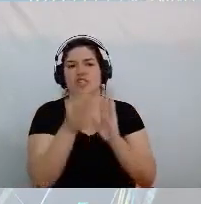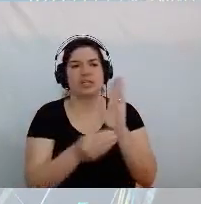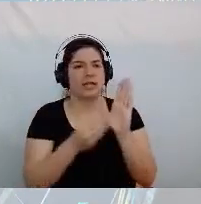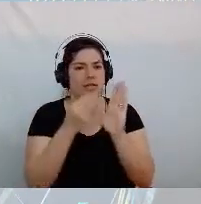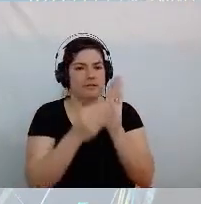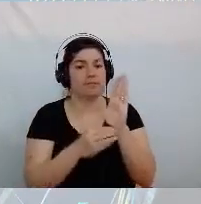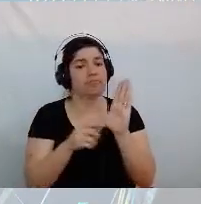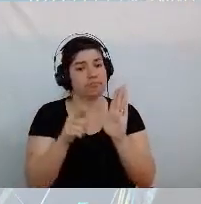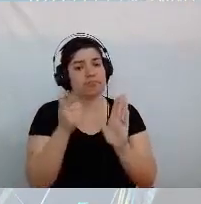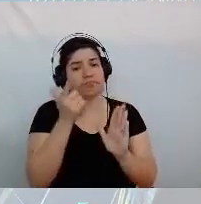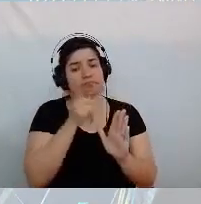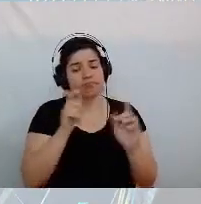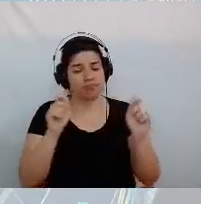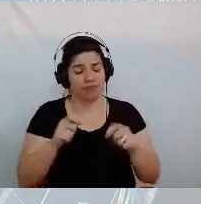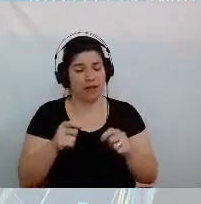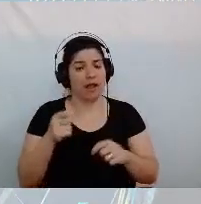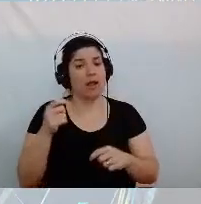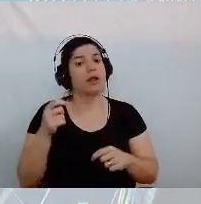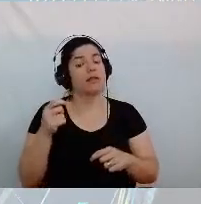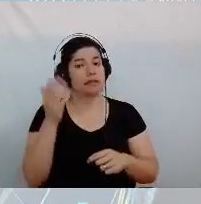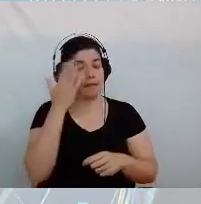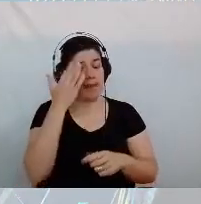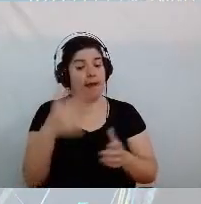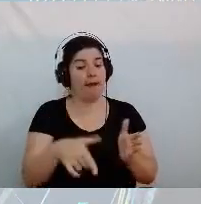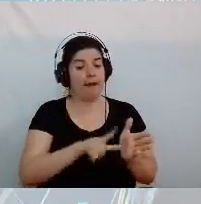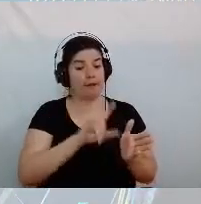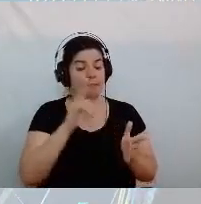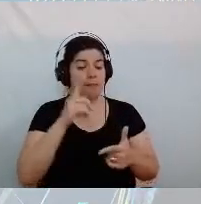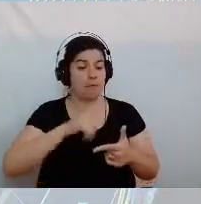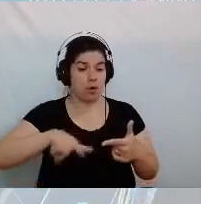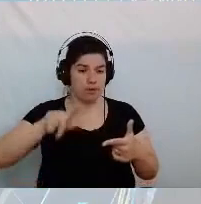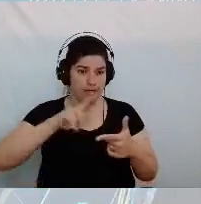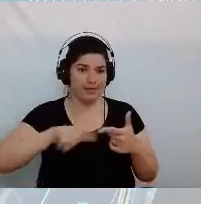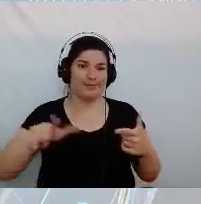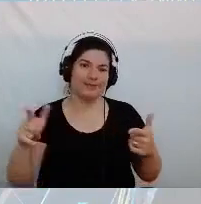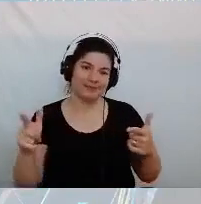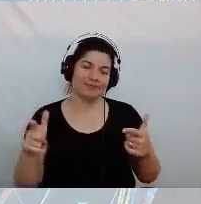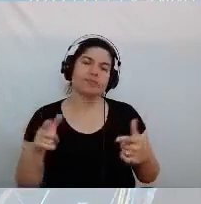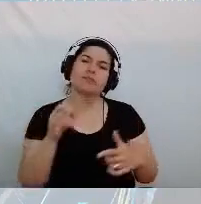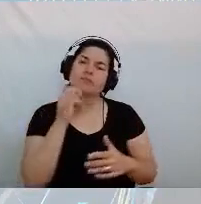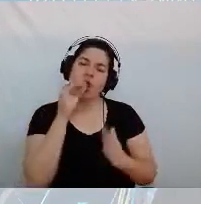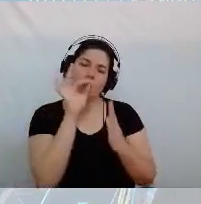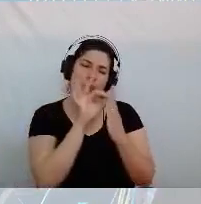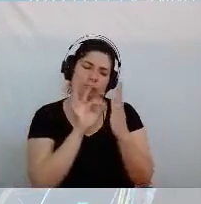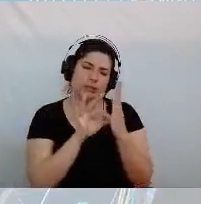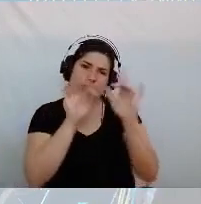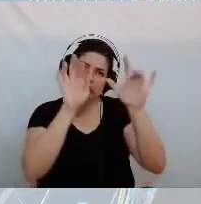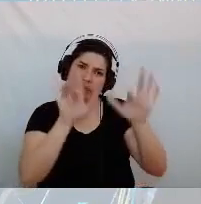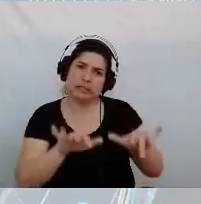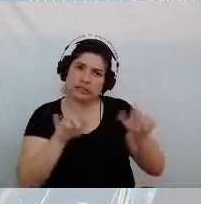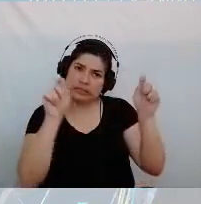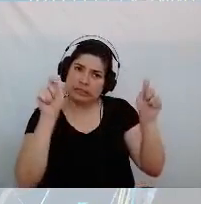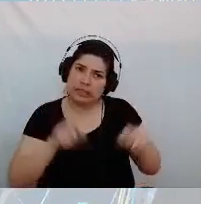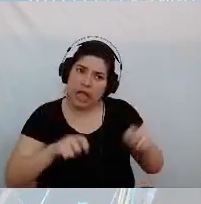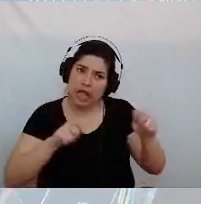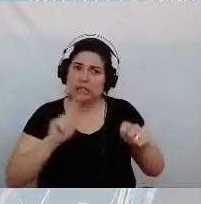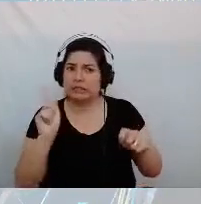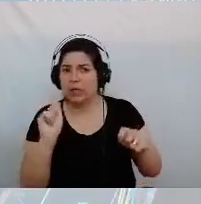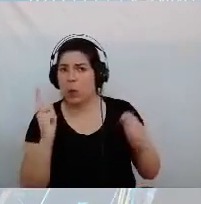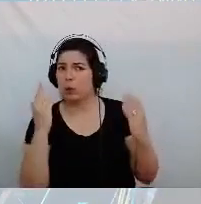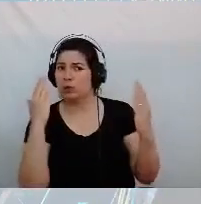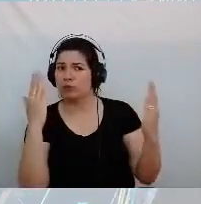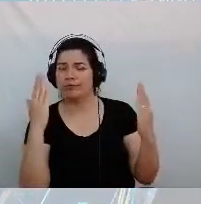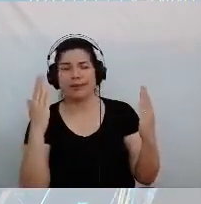conseguir antecipar problemas né cara se você vai escrever um código que você tem dúvidas se vai suportar a escala em produção é porque ele não